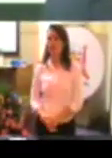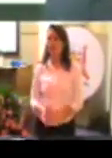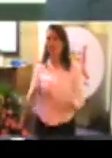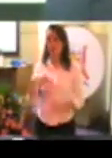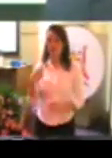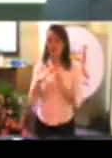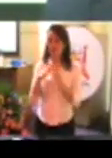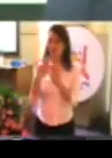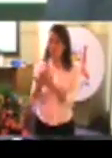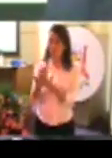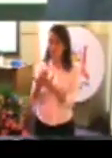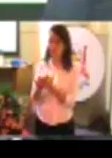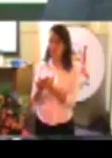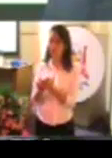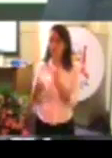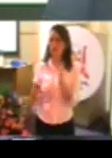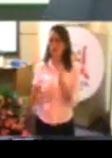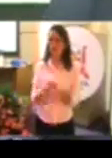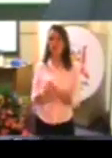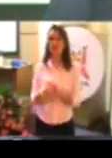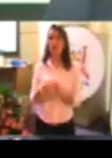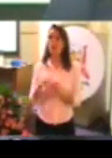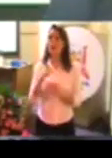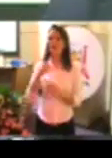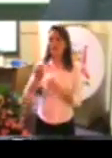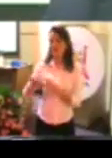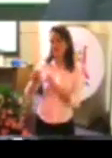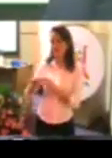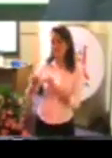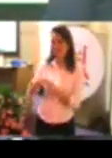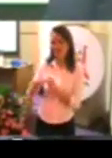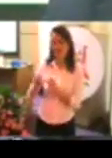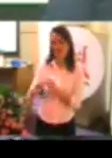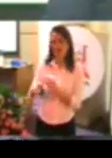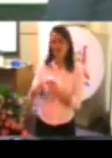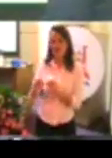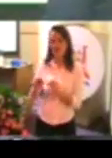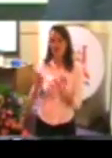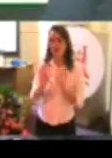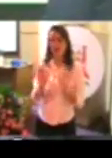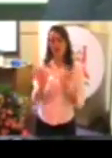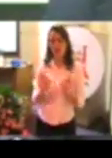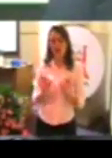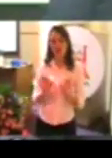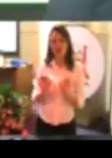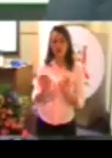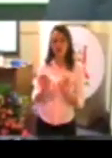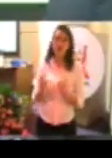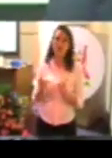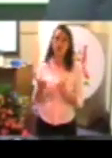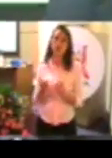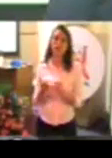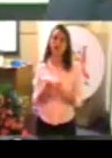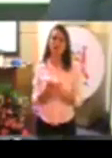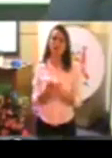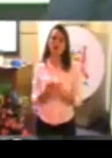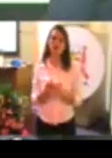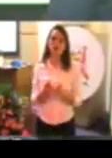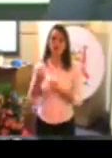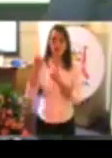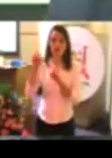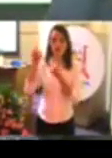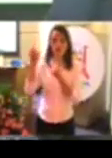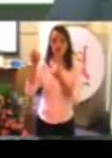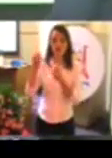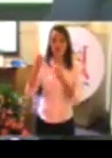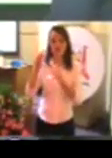Nas nossas escolas, não se ensina absolutamente nada sobre